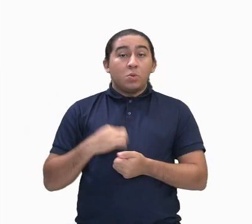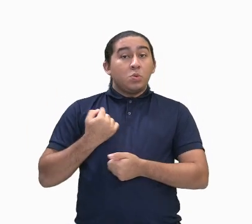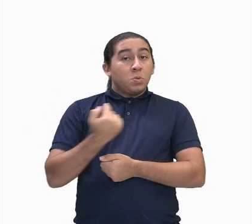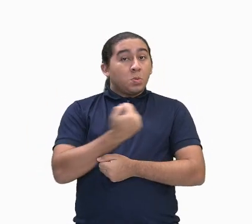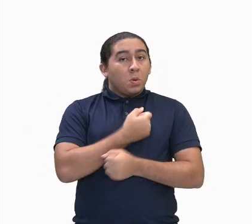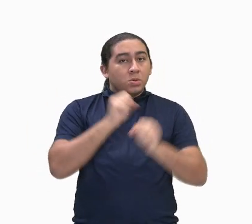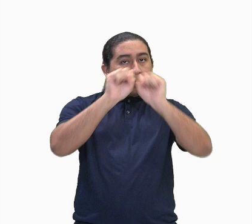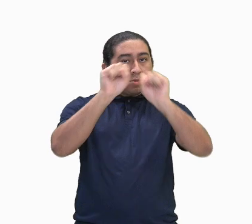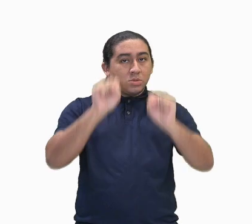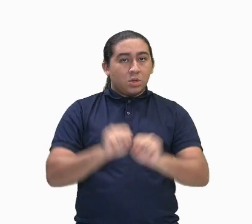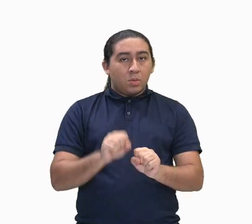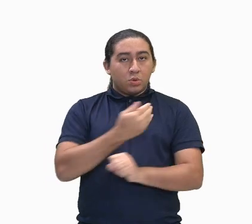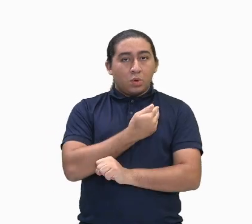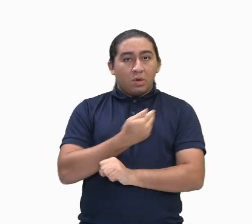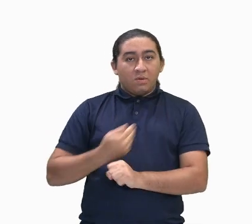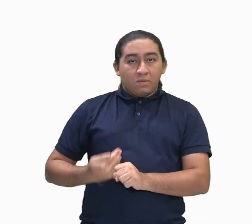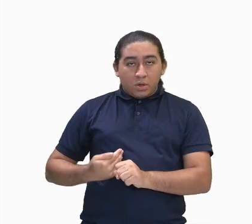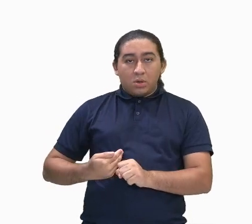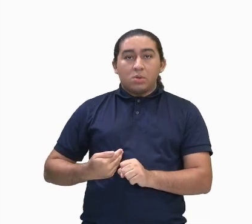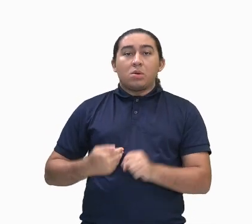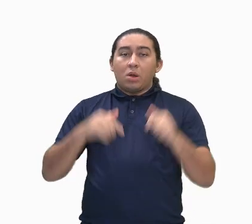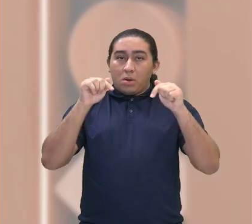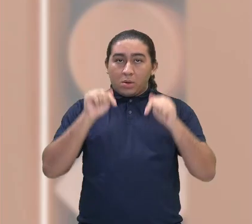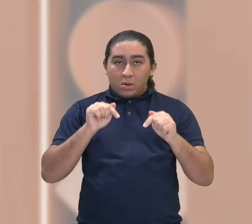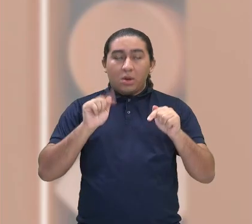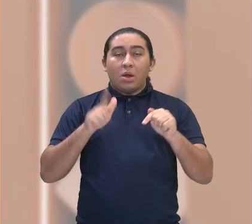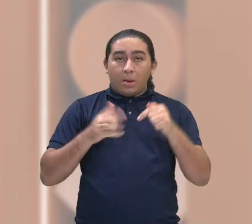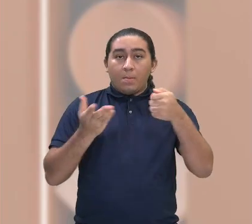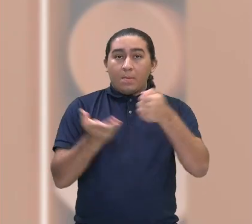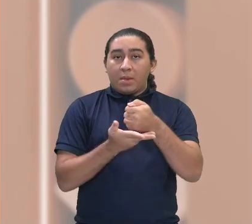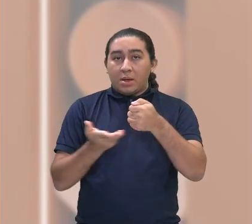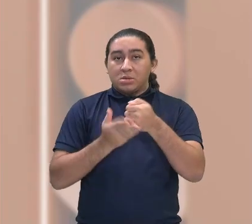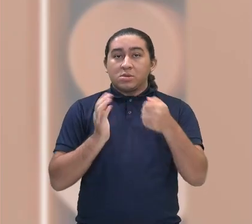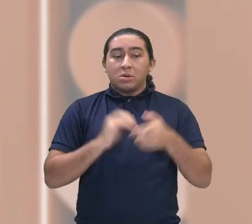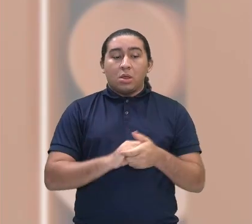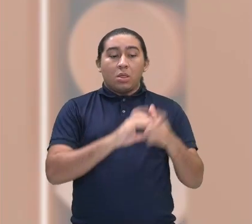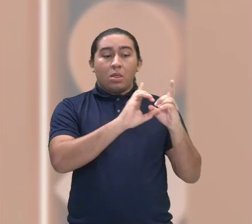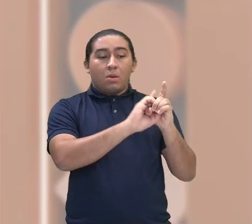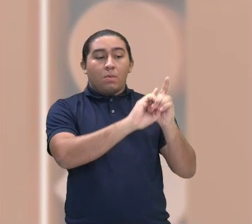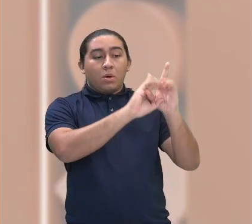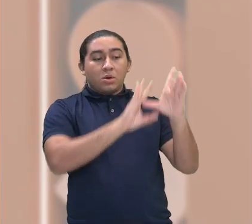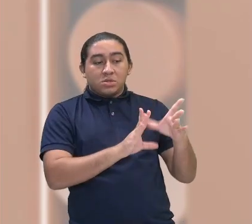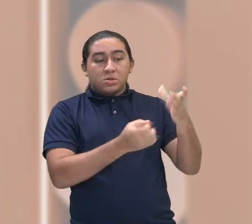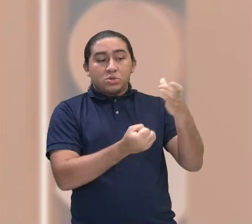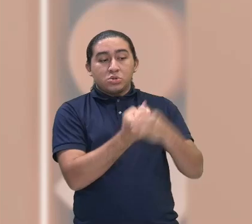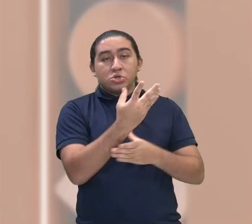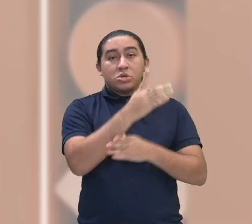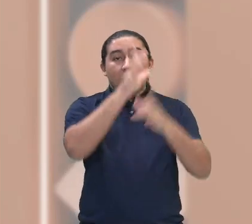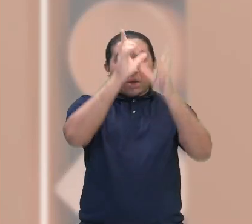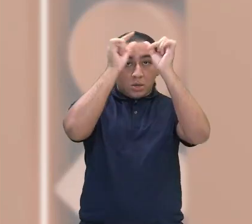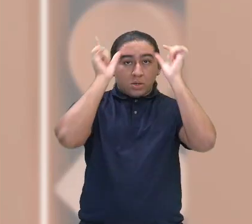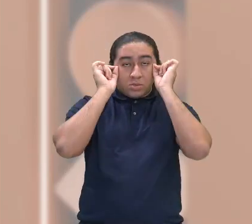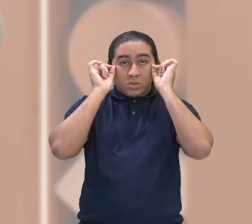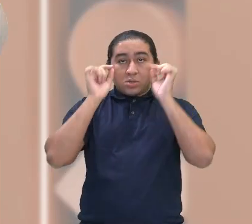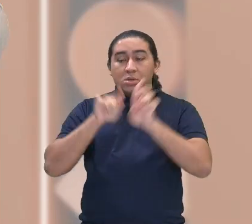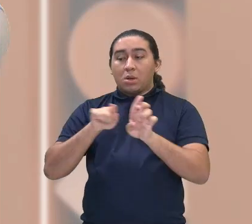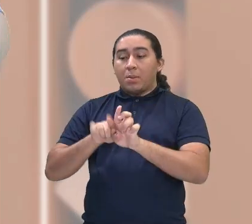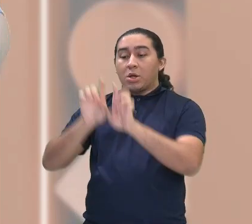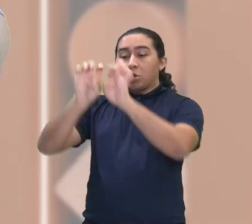de governo, nosso sistema político se baseia na democracia que surgiu na Grécia e na